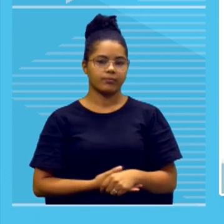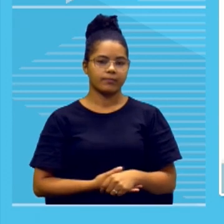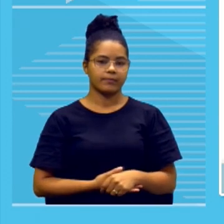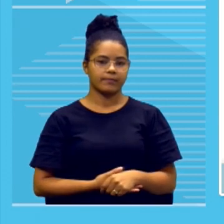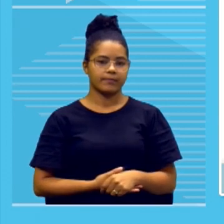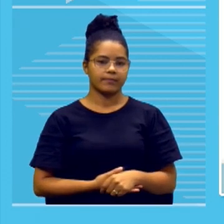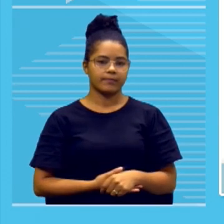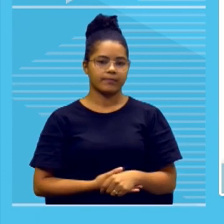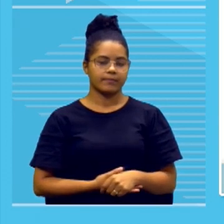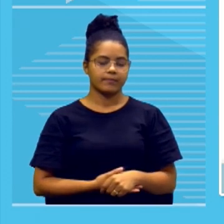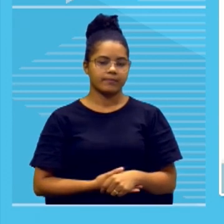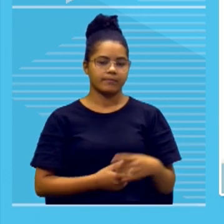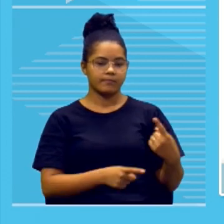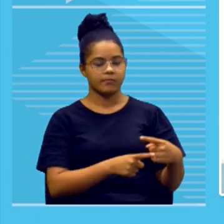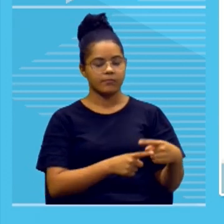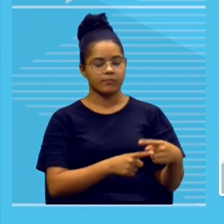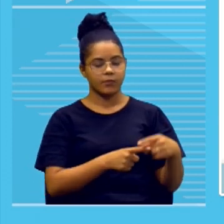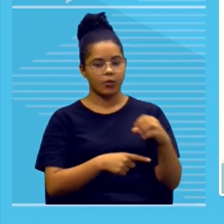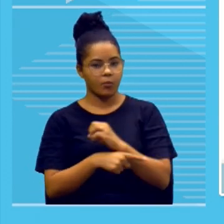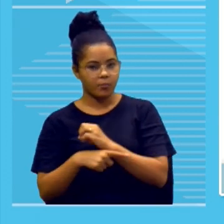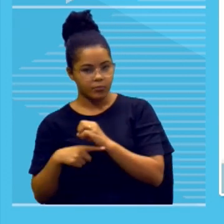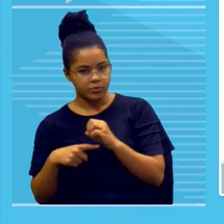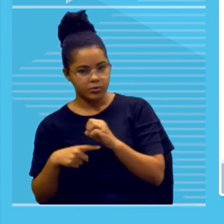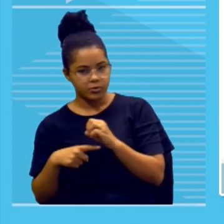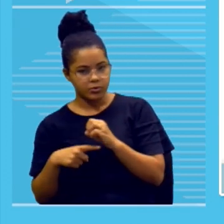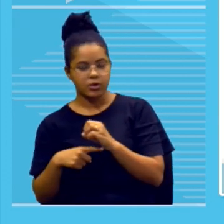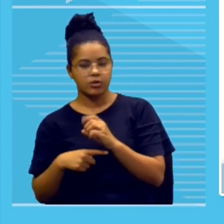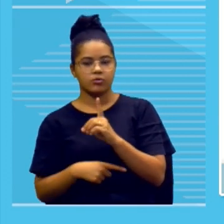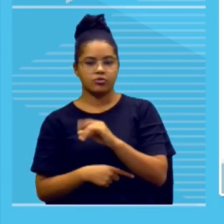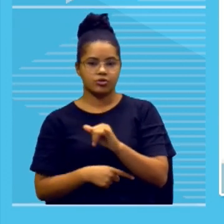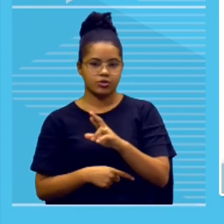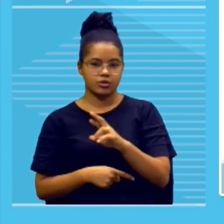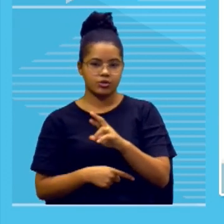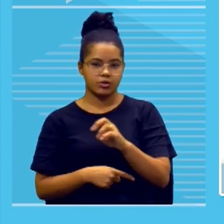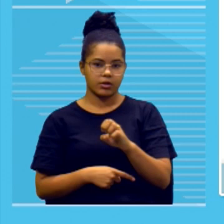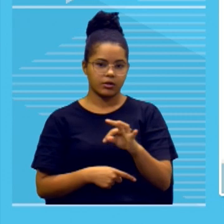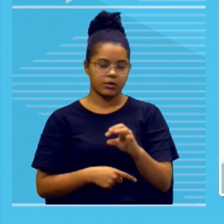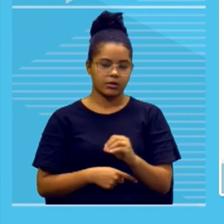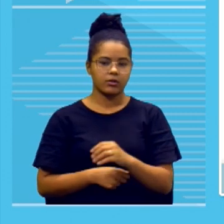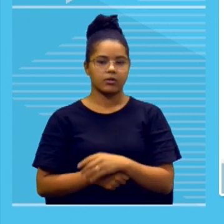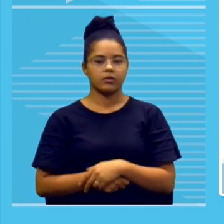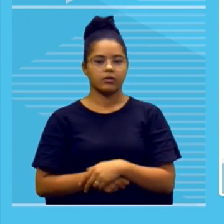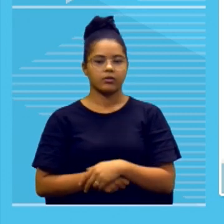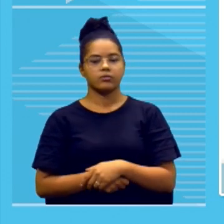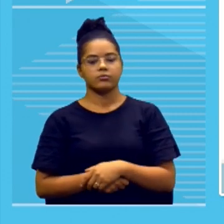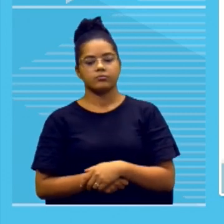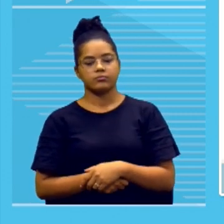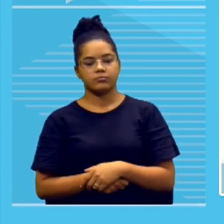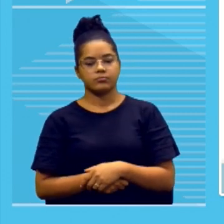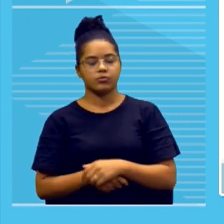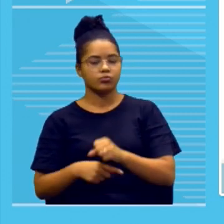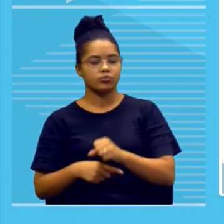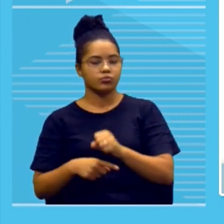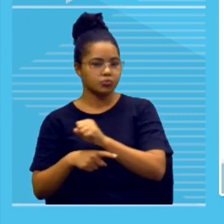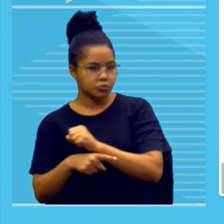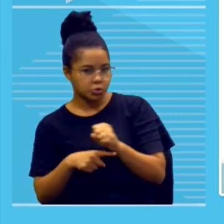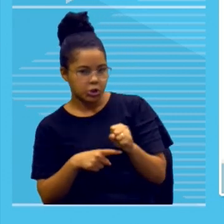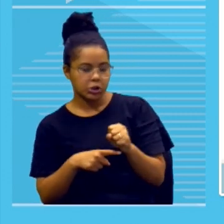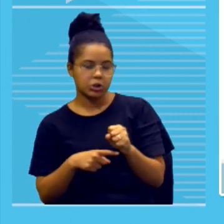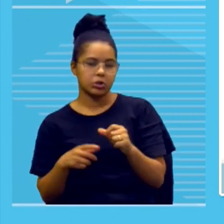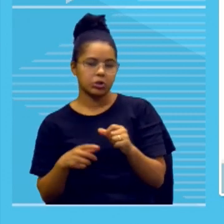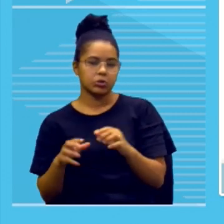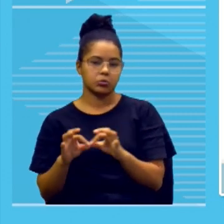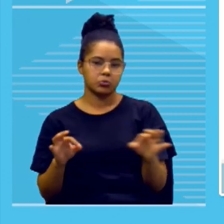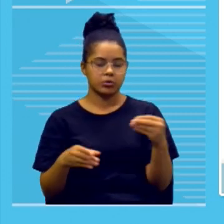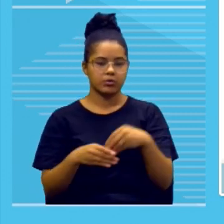se trata de um objeto direto em forma de oração, de um predicativo em forma de oração, de um sujeito em forma de oração,